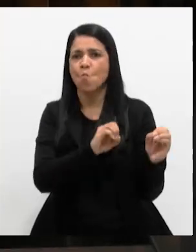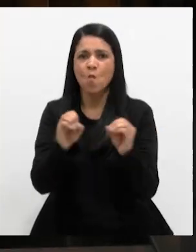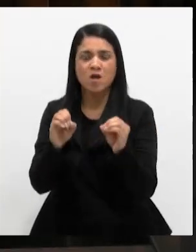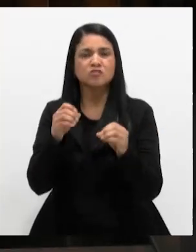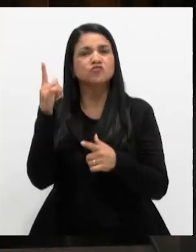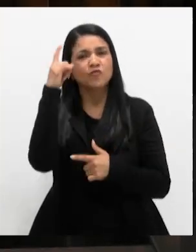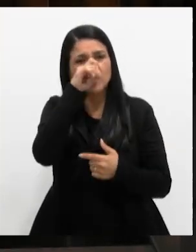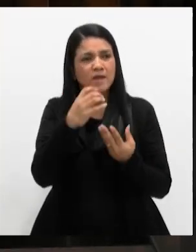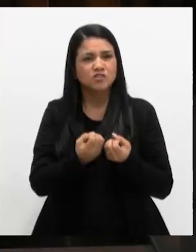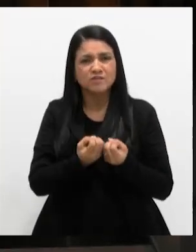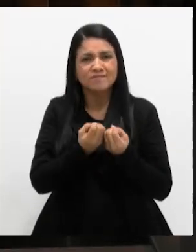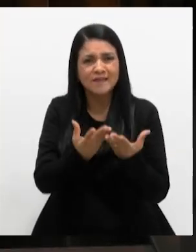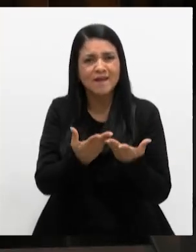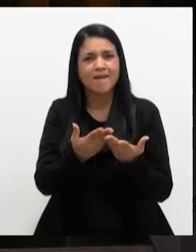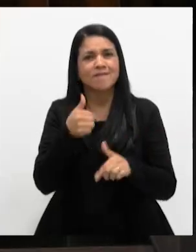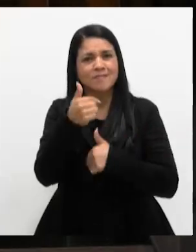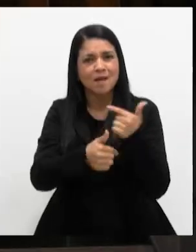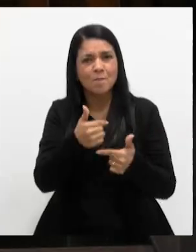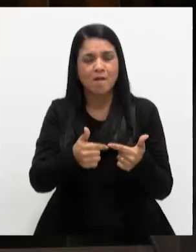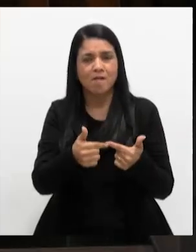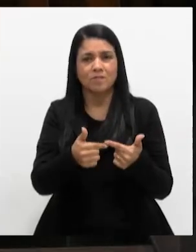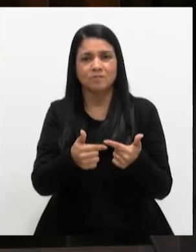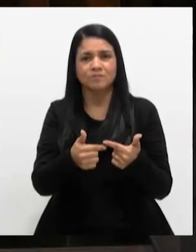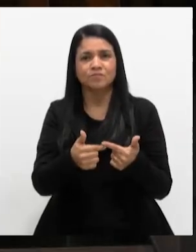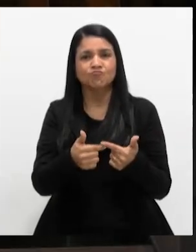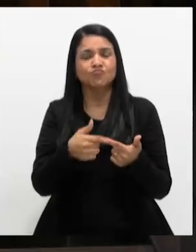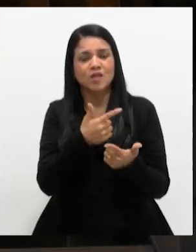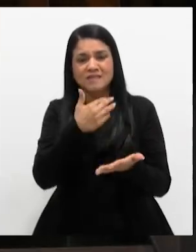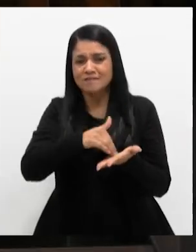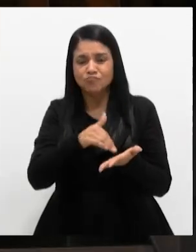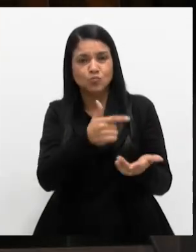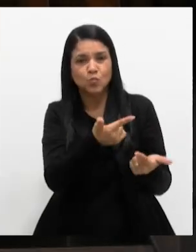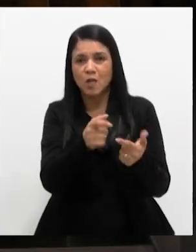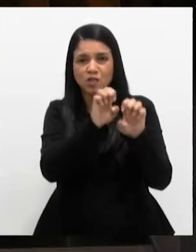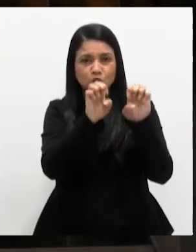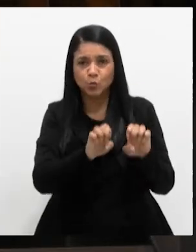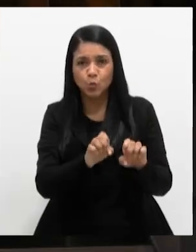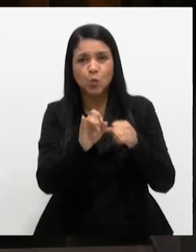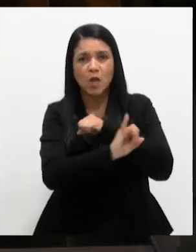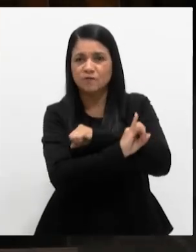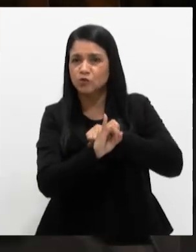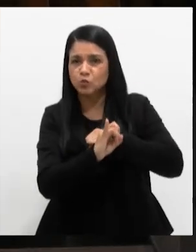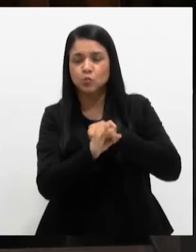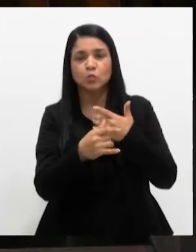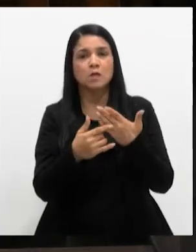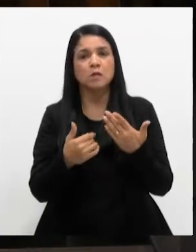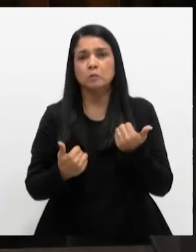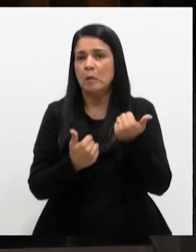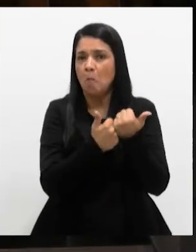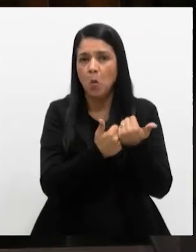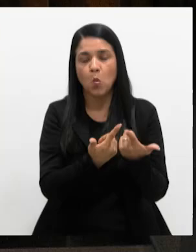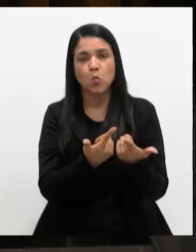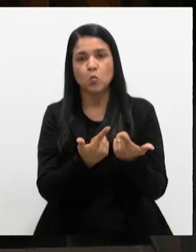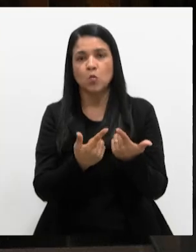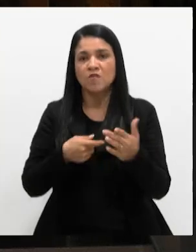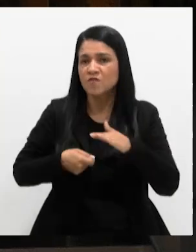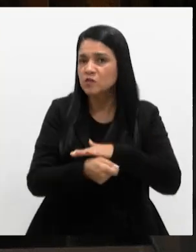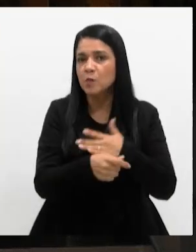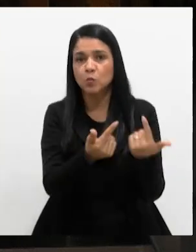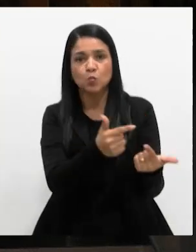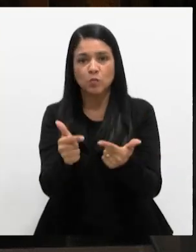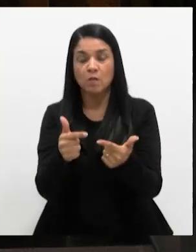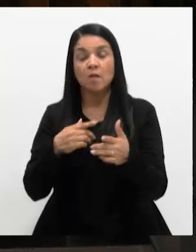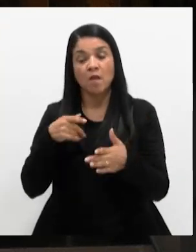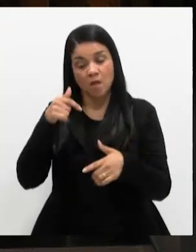entregas, porque a secretaria não conta com infraestrutura, não conta com apoio, não conta com investimento. Eu já aprovei aqui